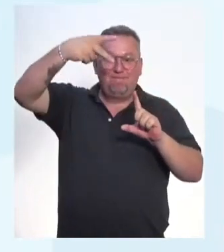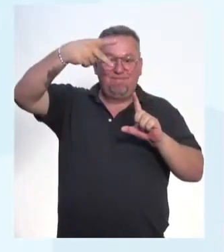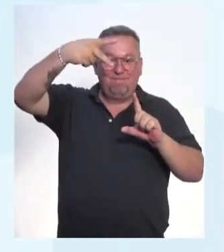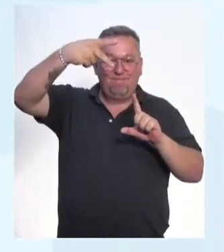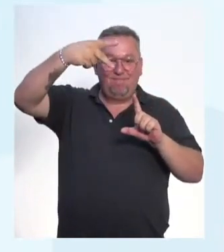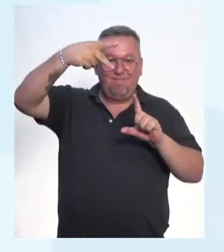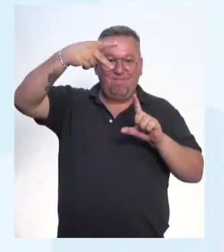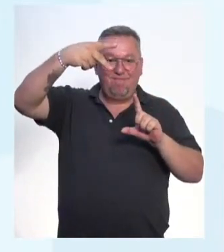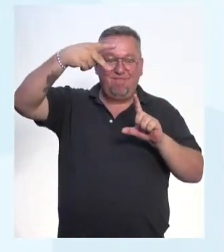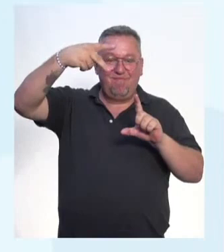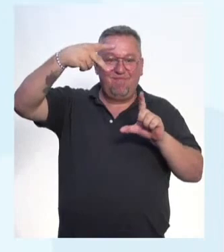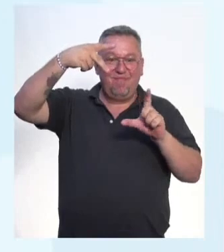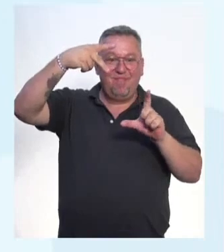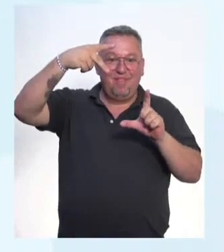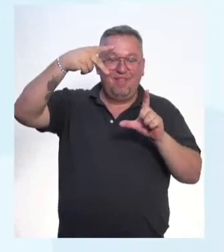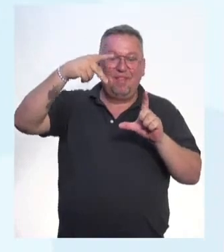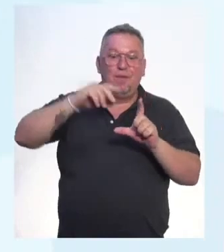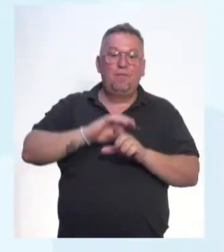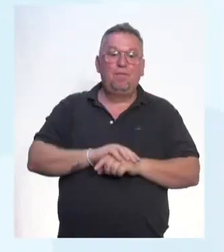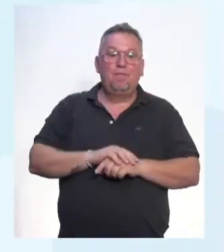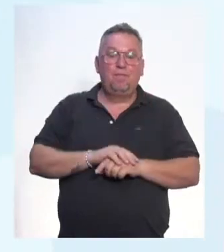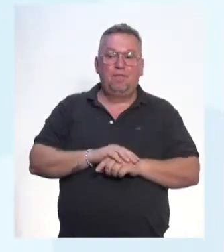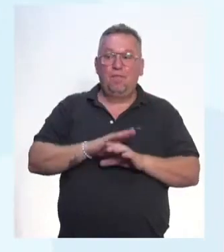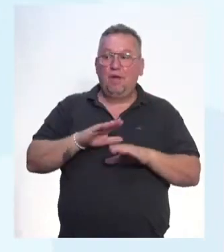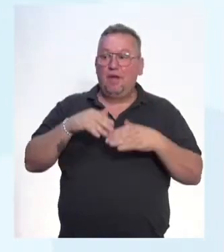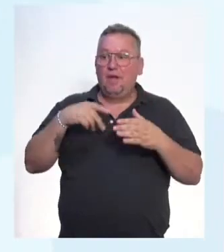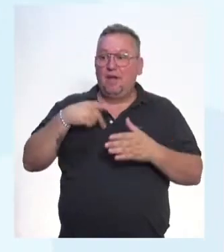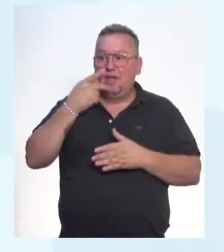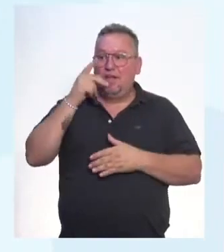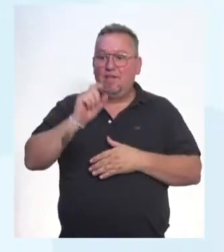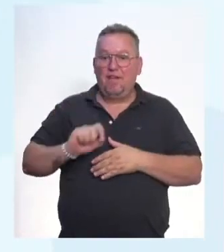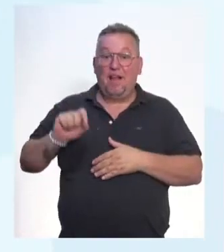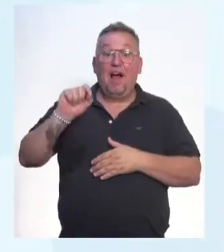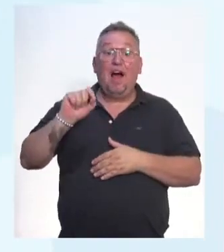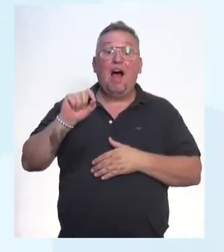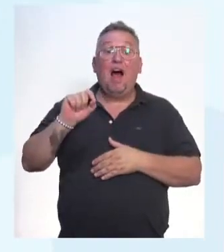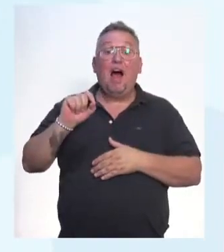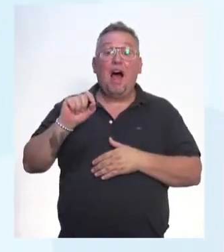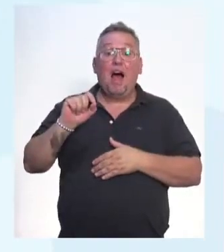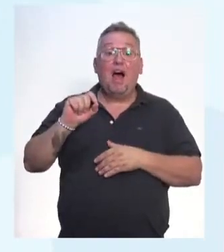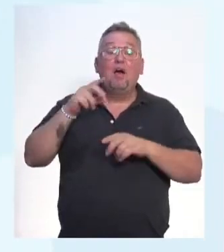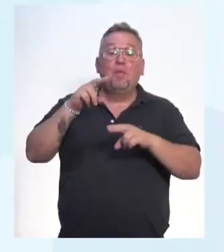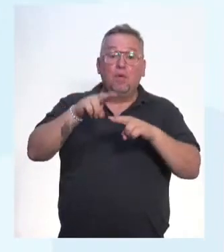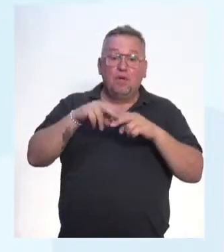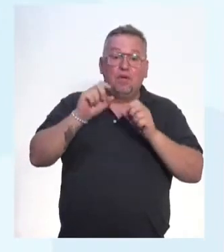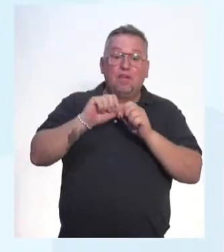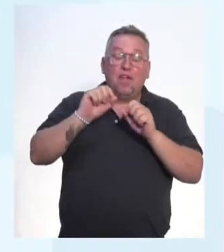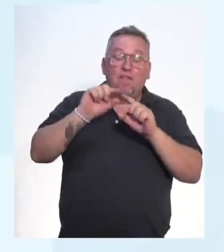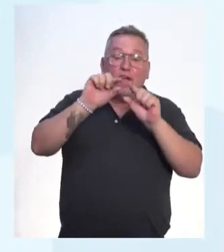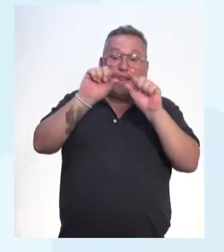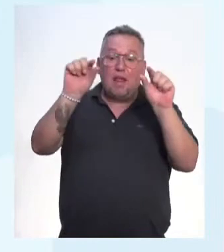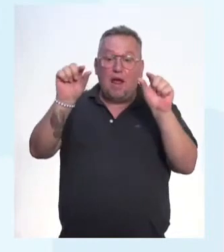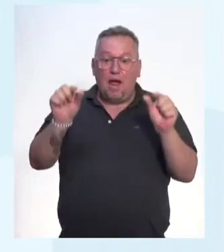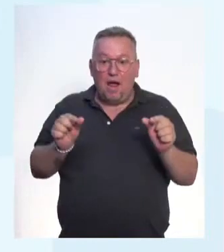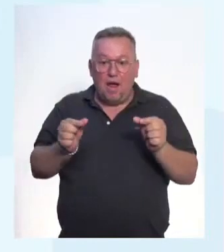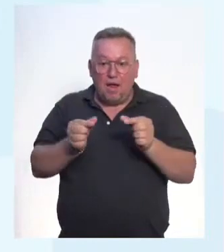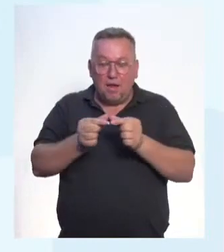quadrado. Bom, aí você fala, por isso que você fez a área, porque a área é elevado